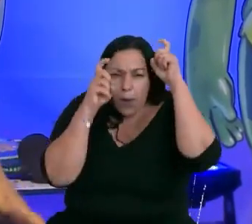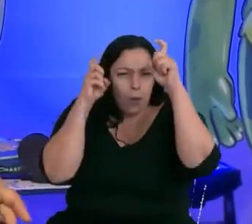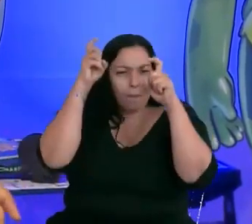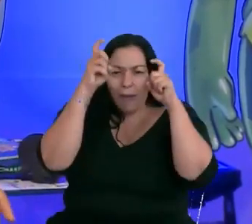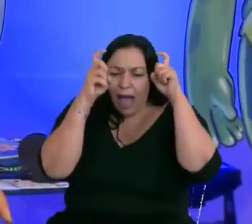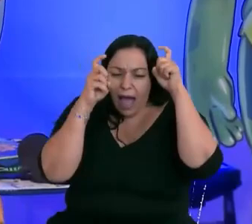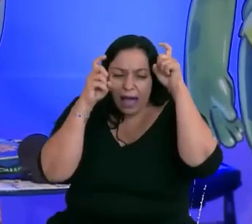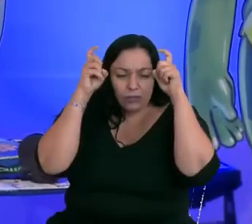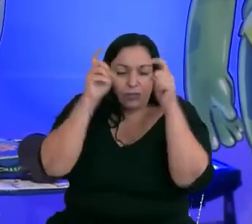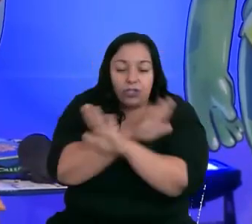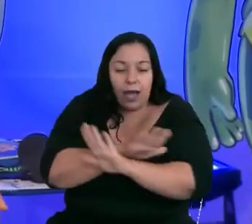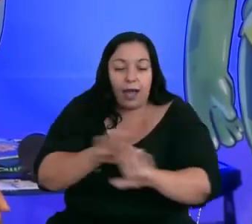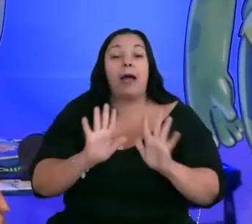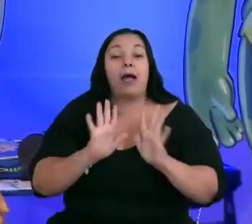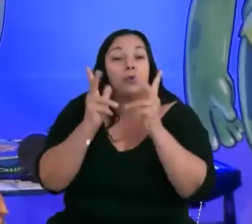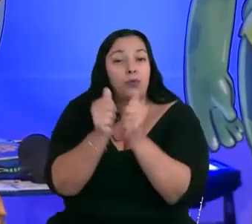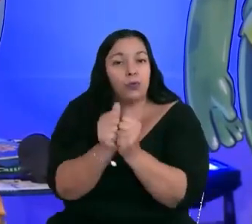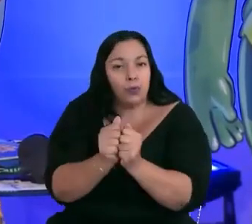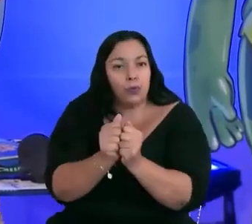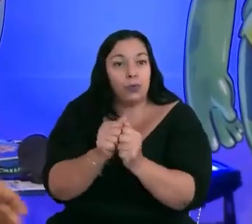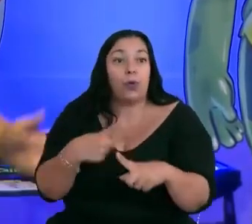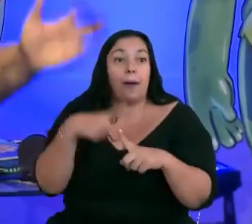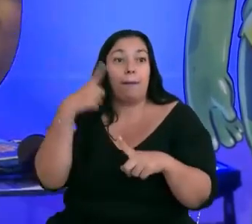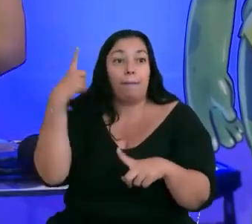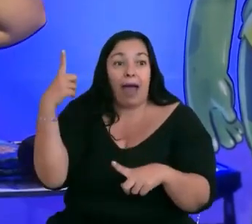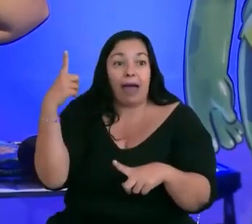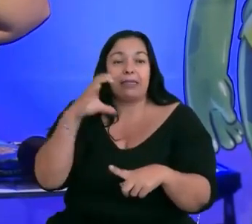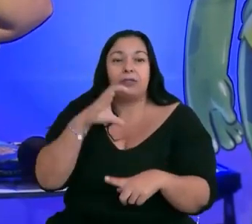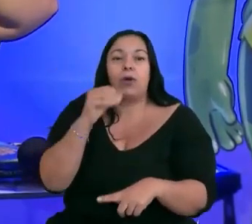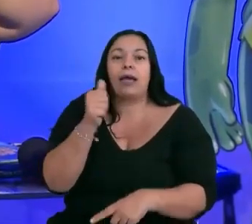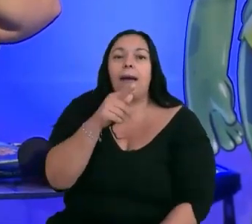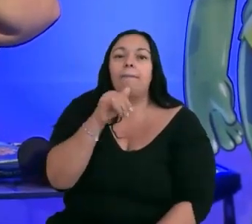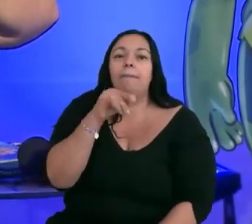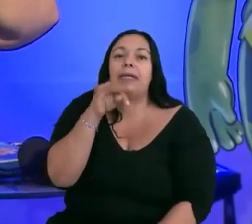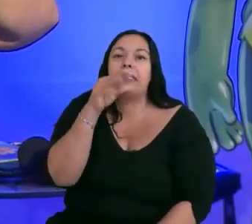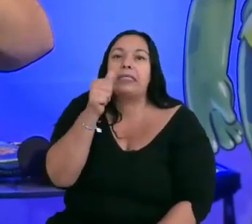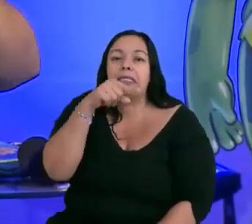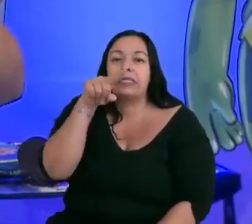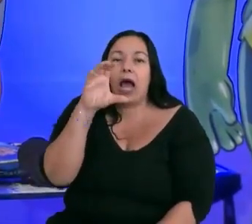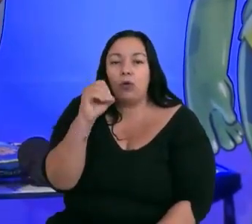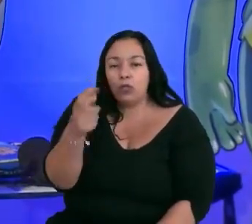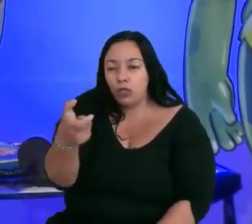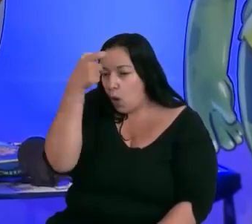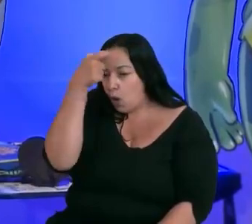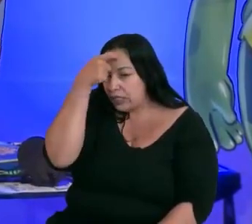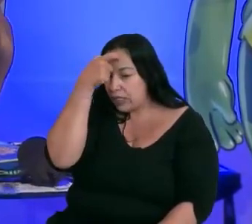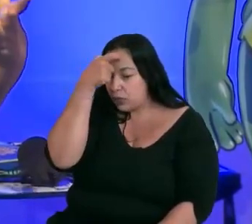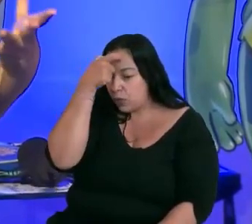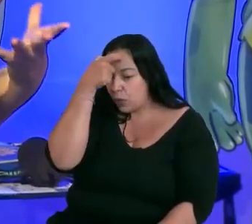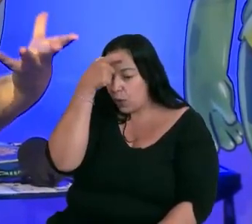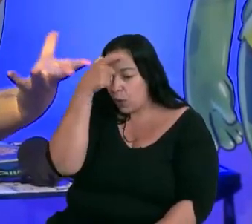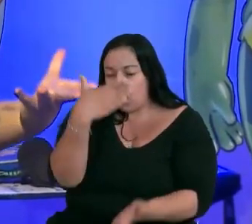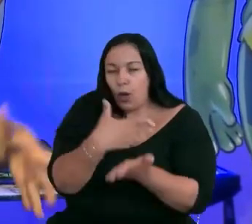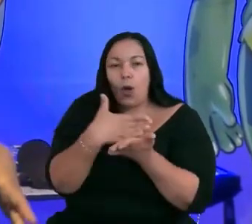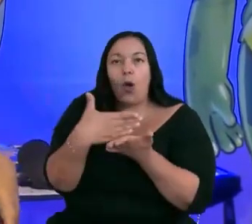tudo. Mas Capitão Mergulho se concentrou e começou a